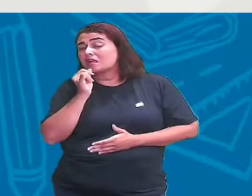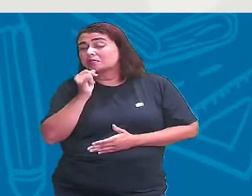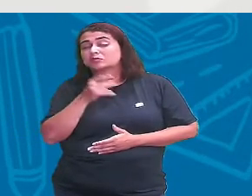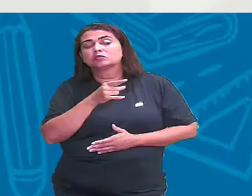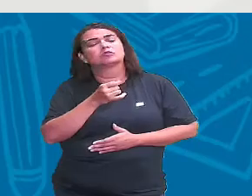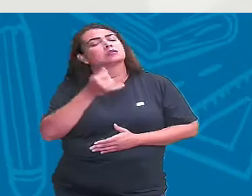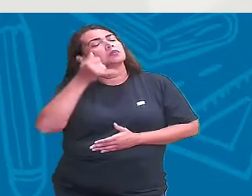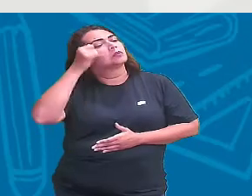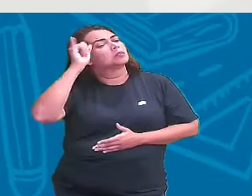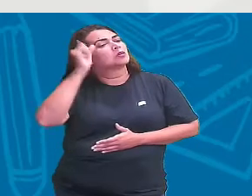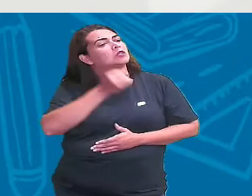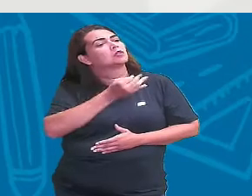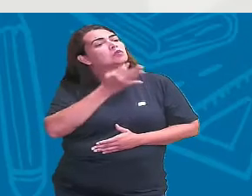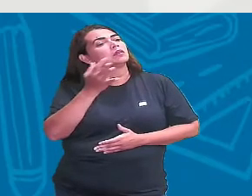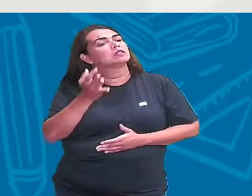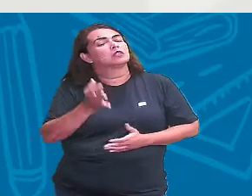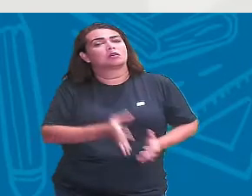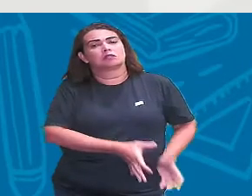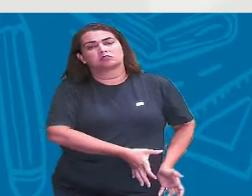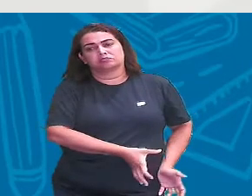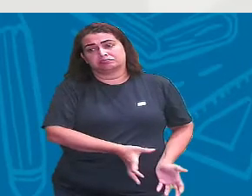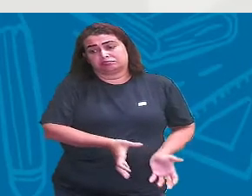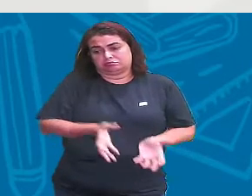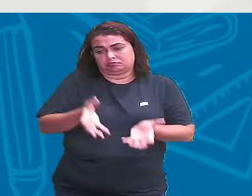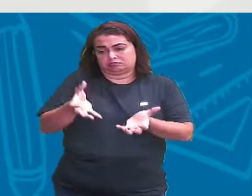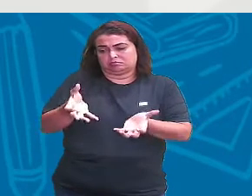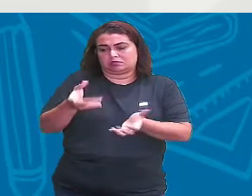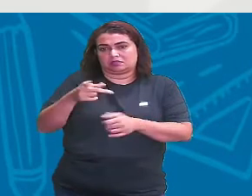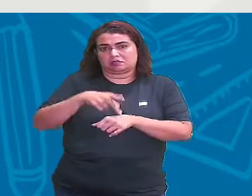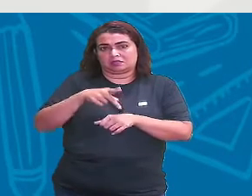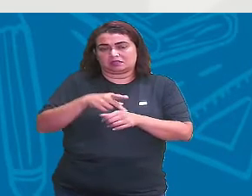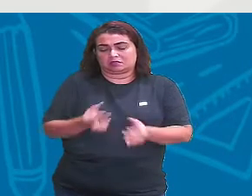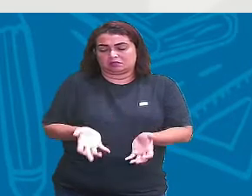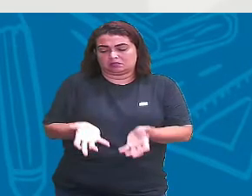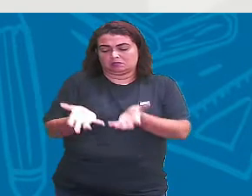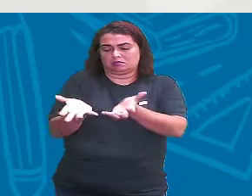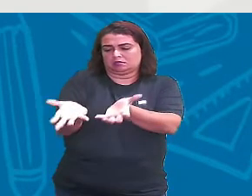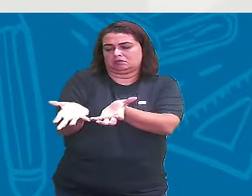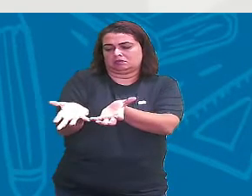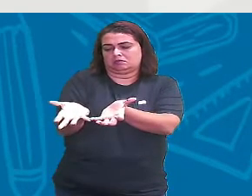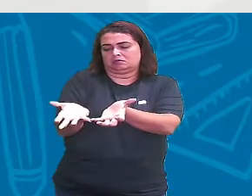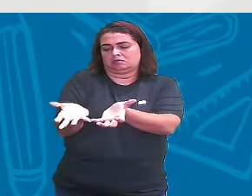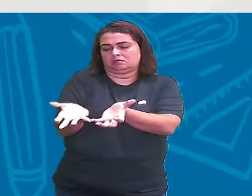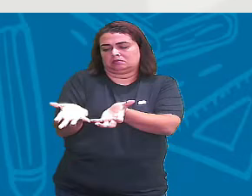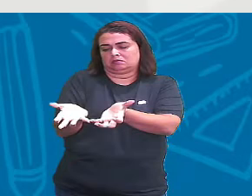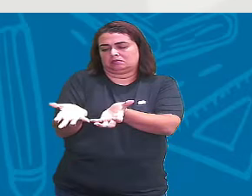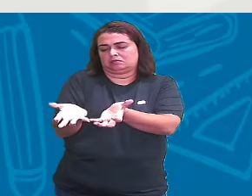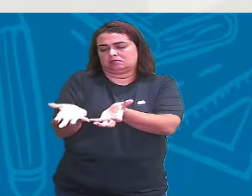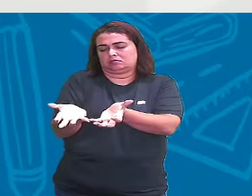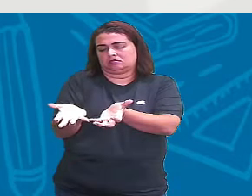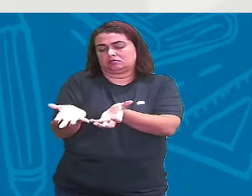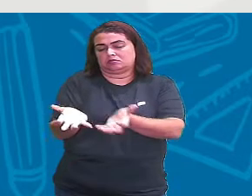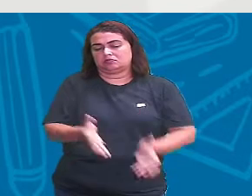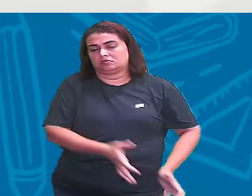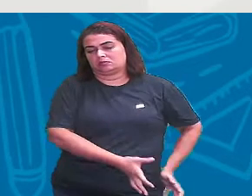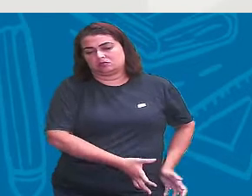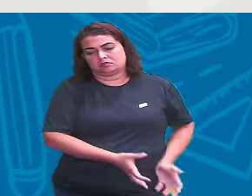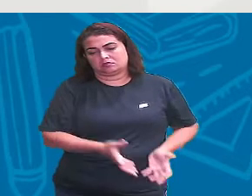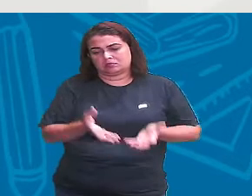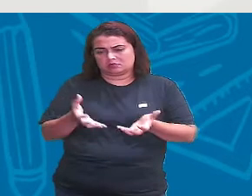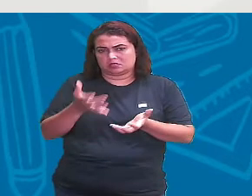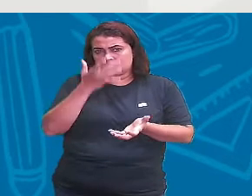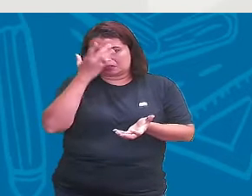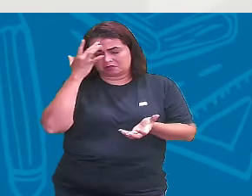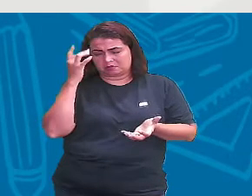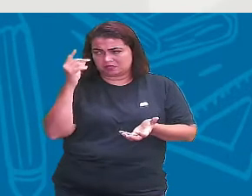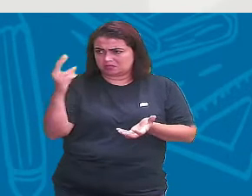você tem? Eu mostrava todas as minhas pedras. Eu tenho isso aqui de boi, ó. Essa aqui é a quantidade de pedra. Então, a pessoa que